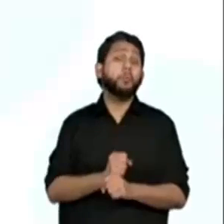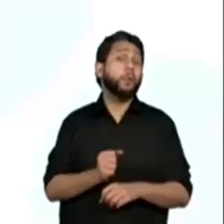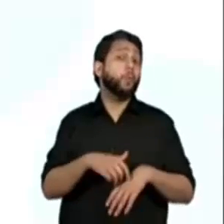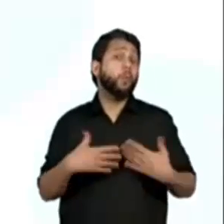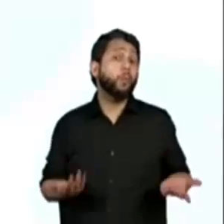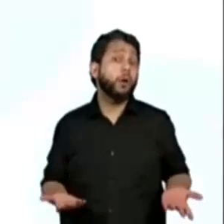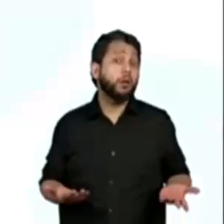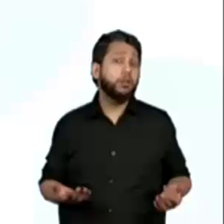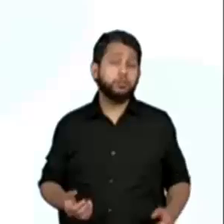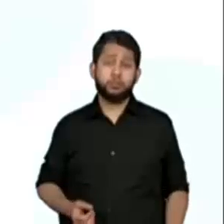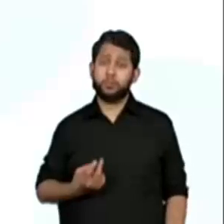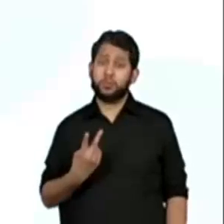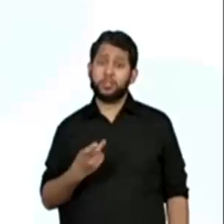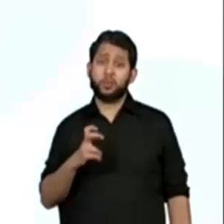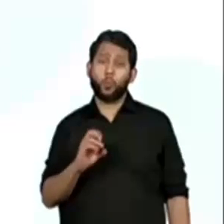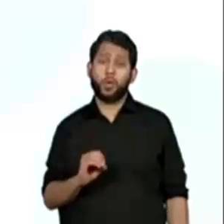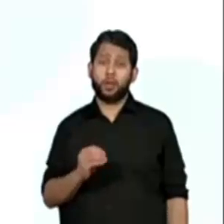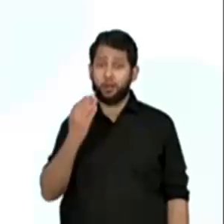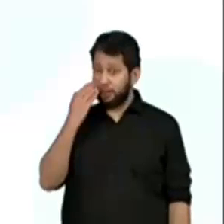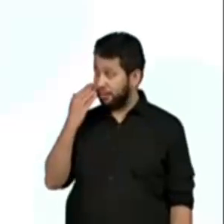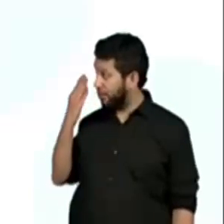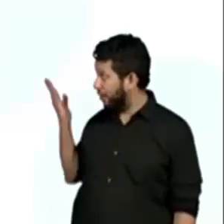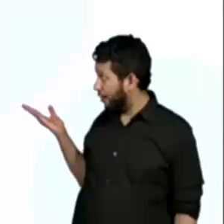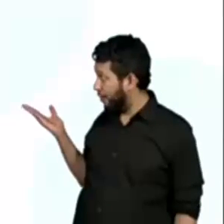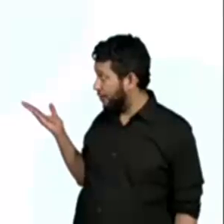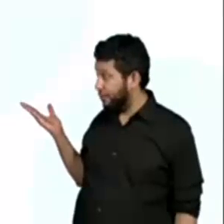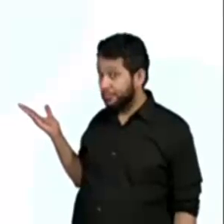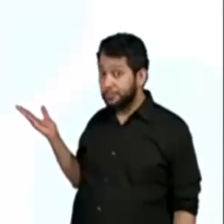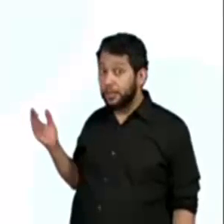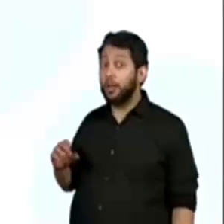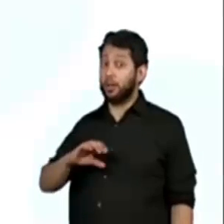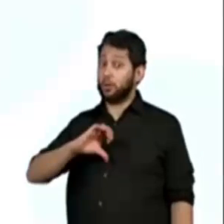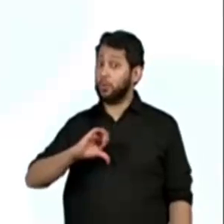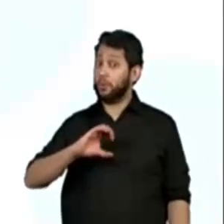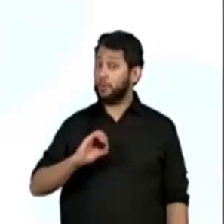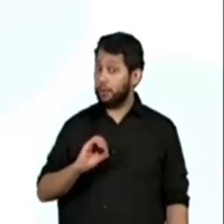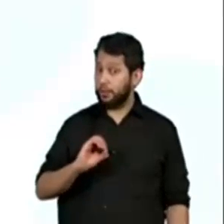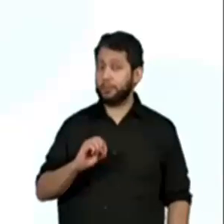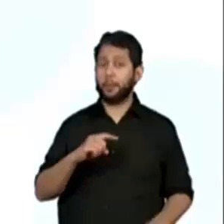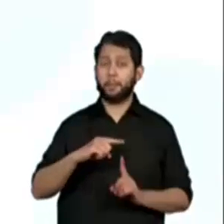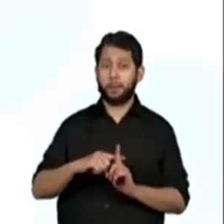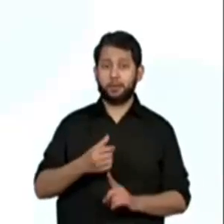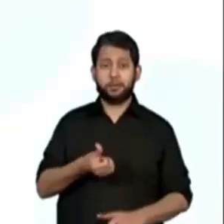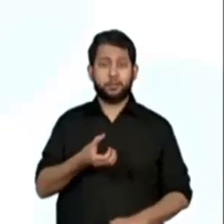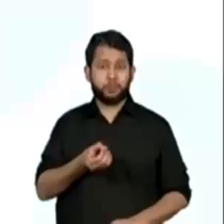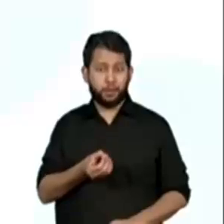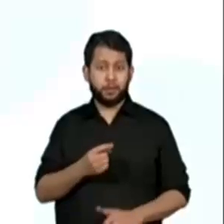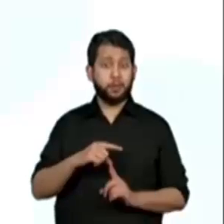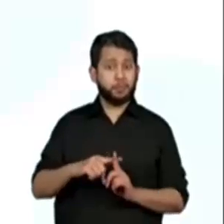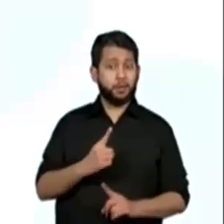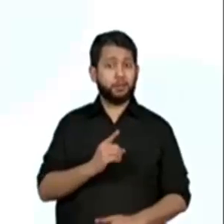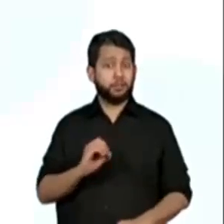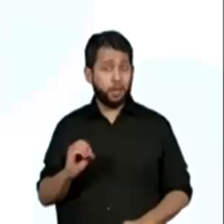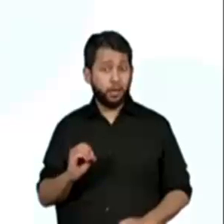que eu acrescentei também. 90 mais 60 mais 100 também é igual